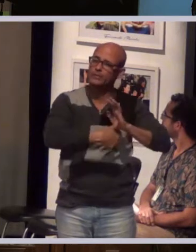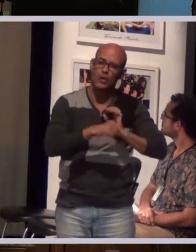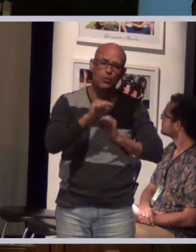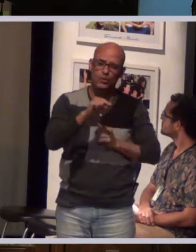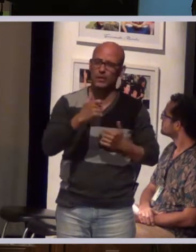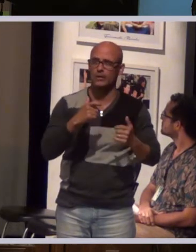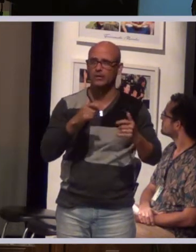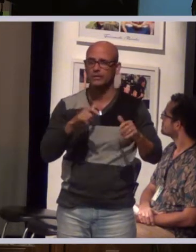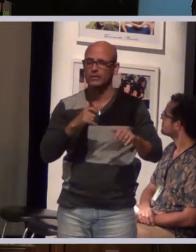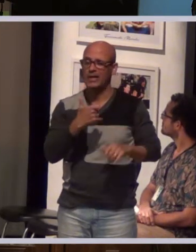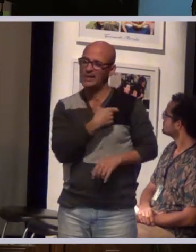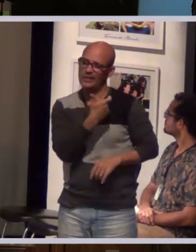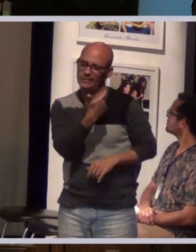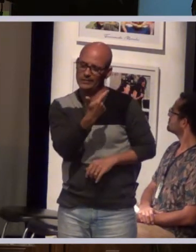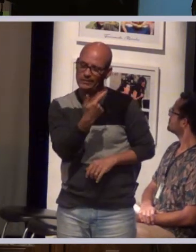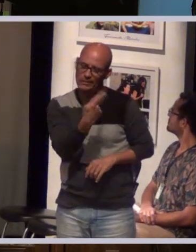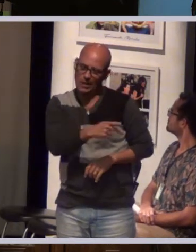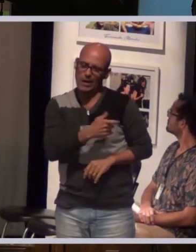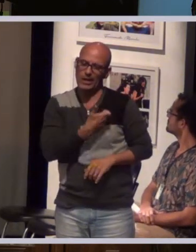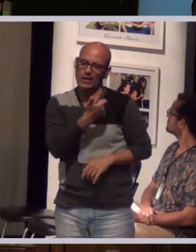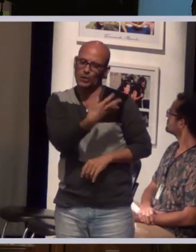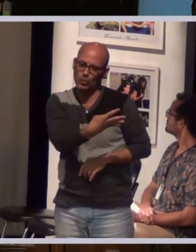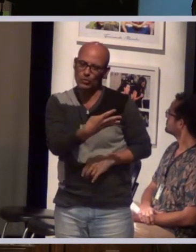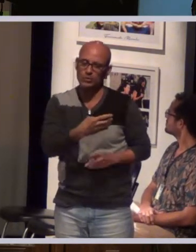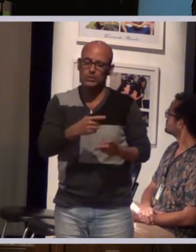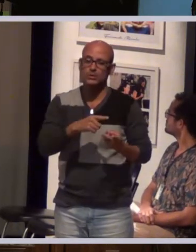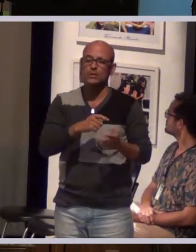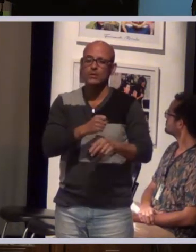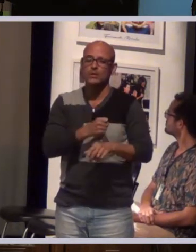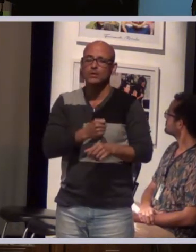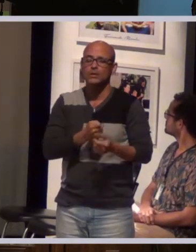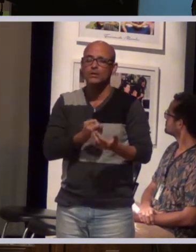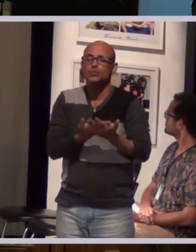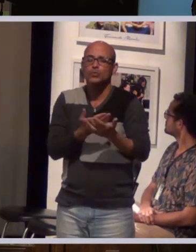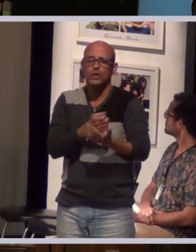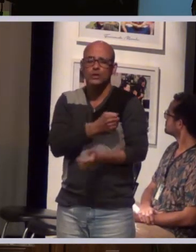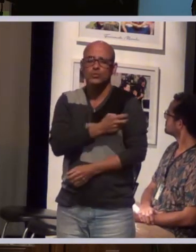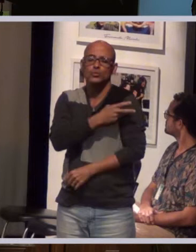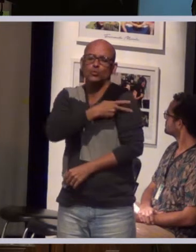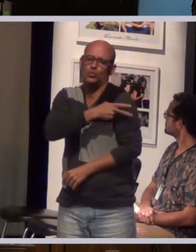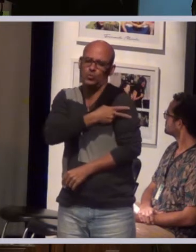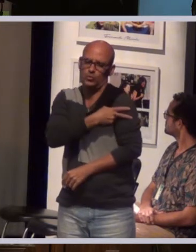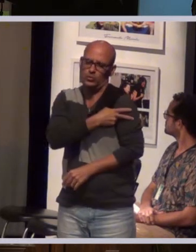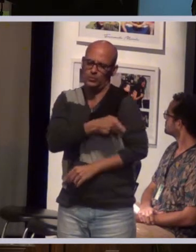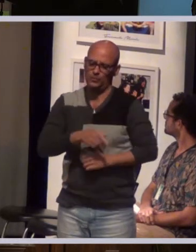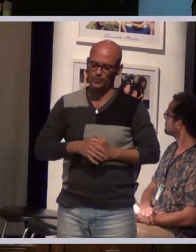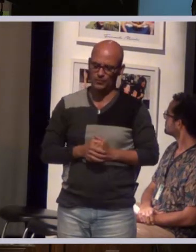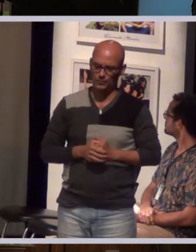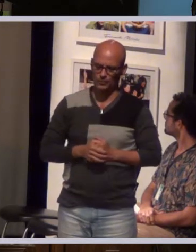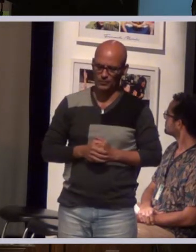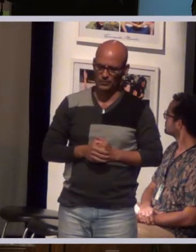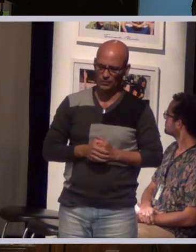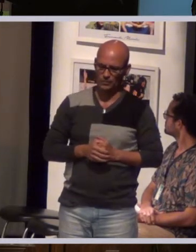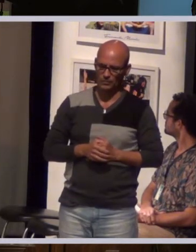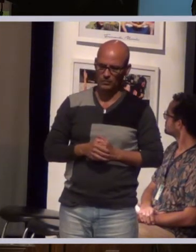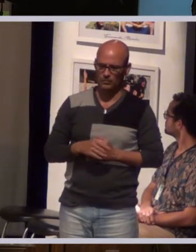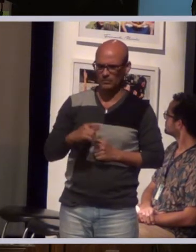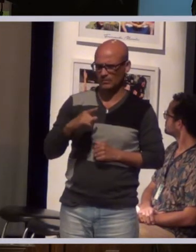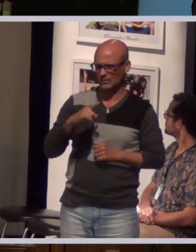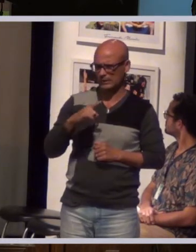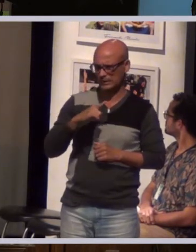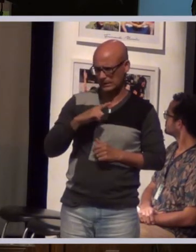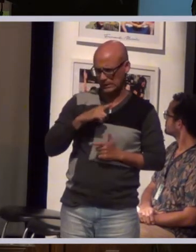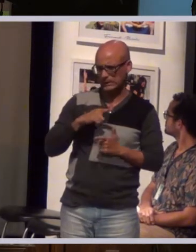idade, 14, e ano de escolaridade, segundo ano do fundamental. Ele apresenta pequena